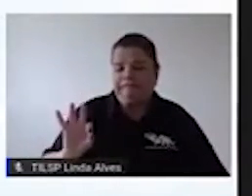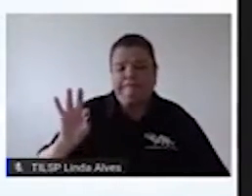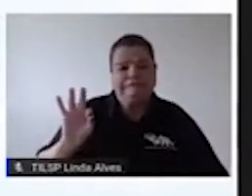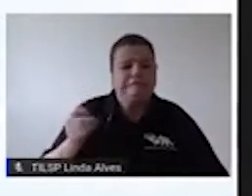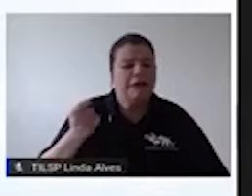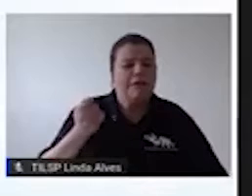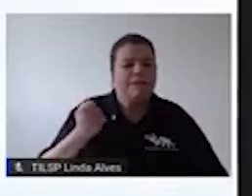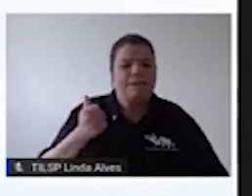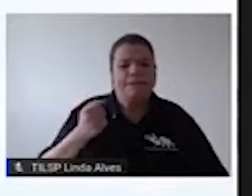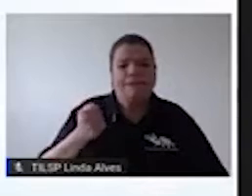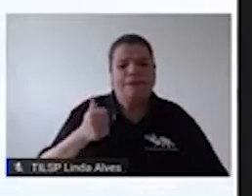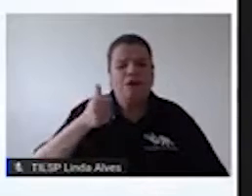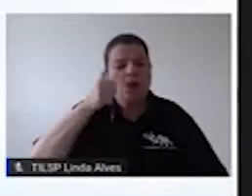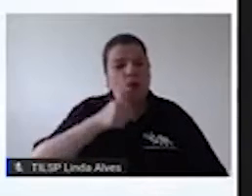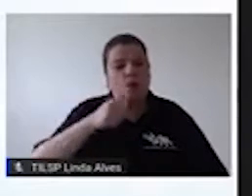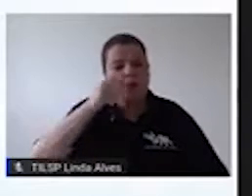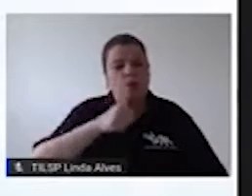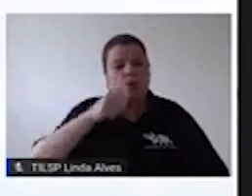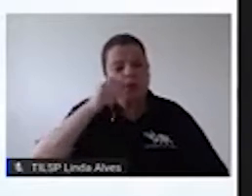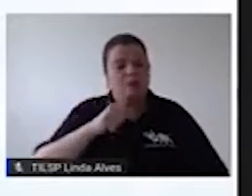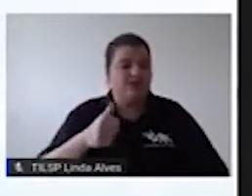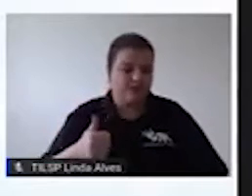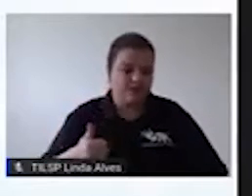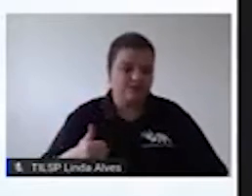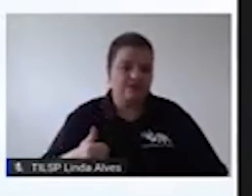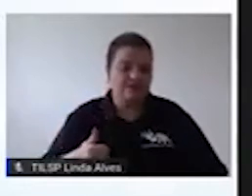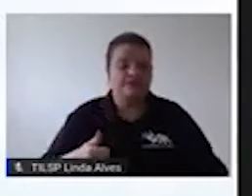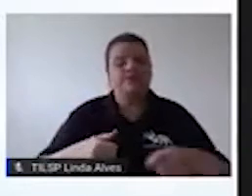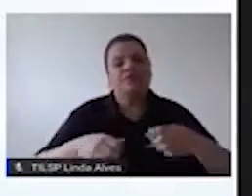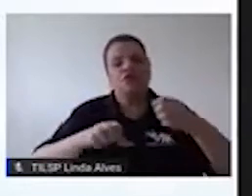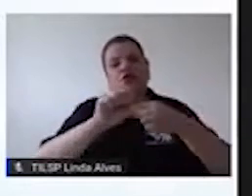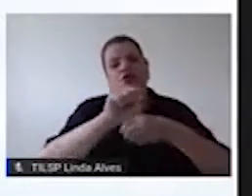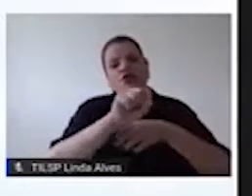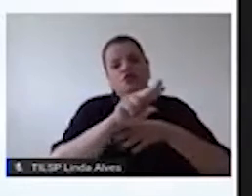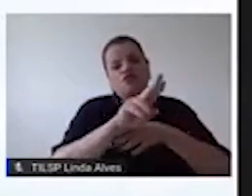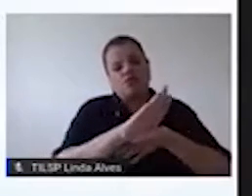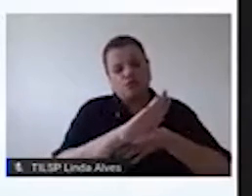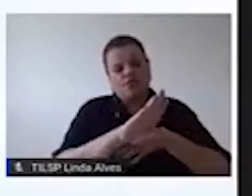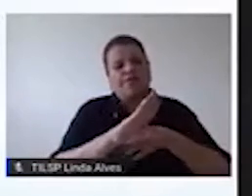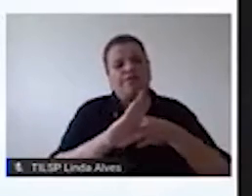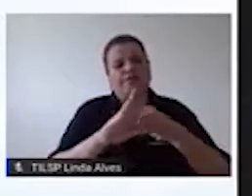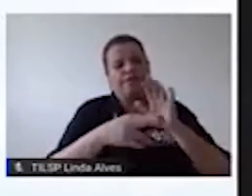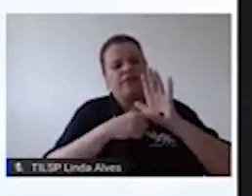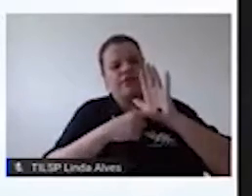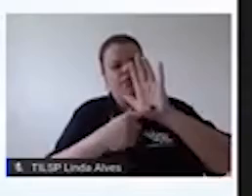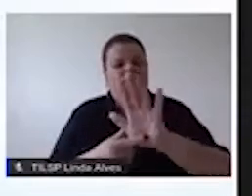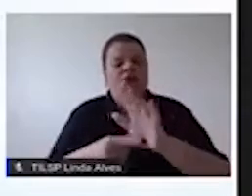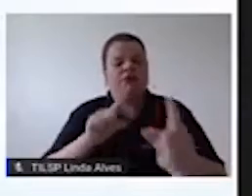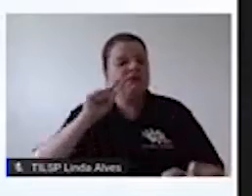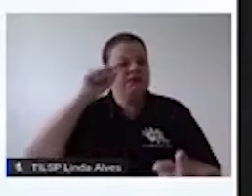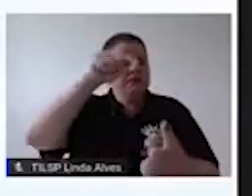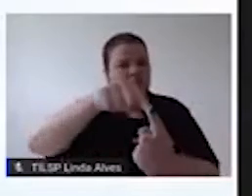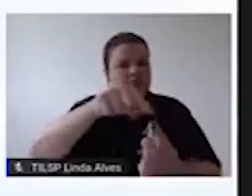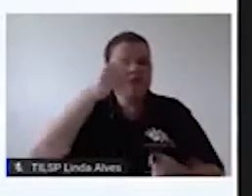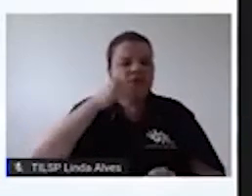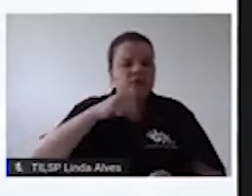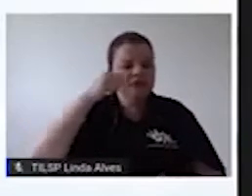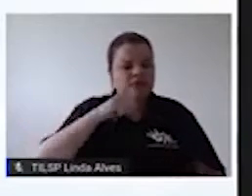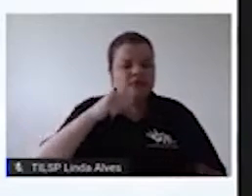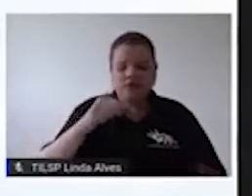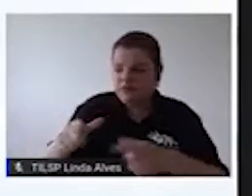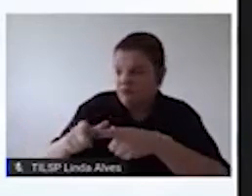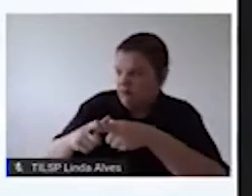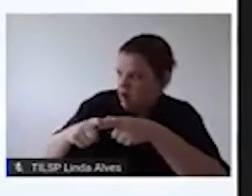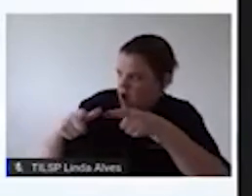né? Então, essa subrepresentação ainda que a gente tem, ela dificulta muito, né,